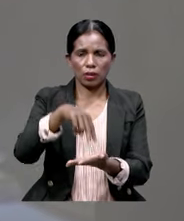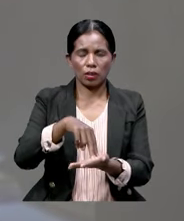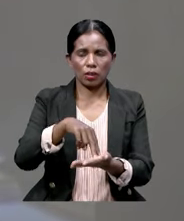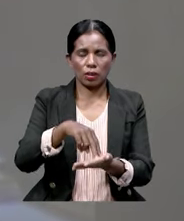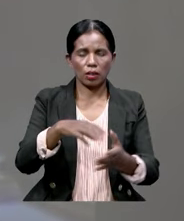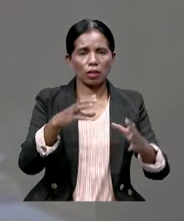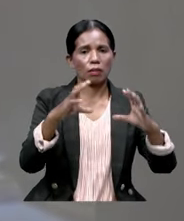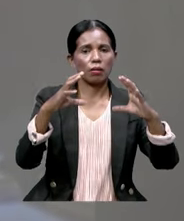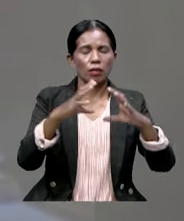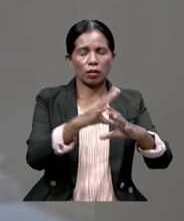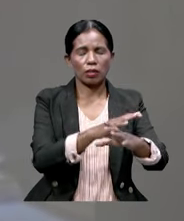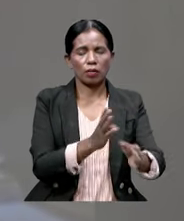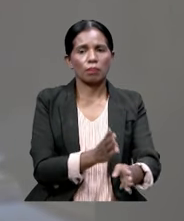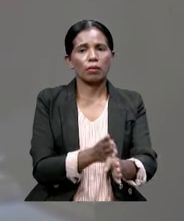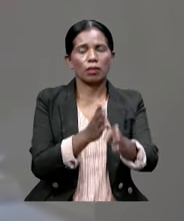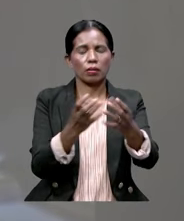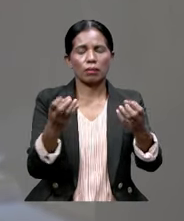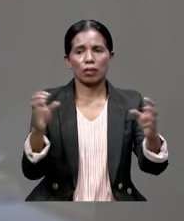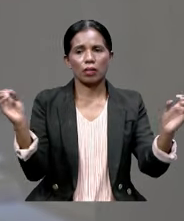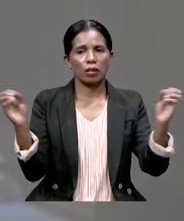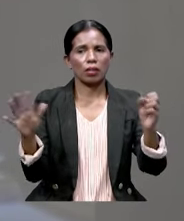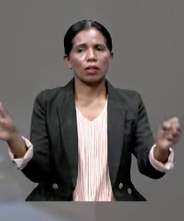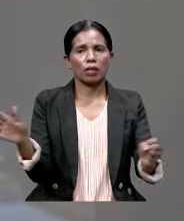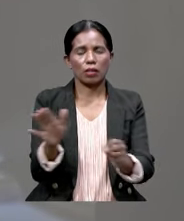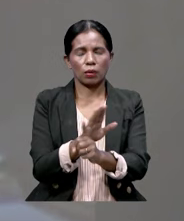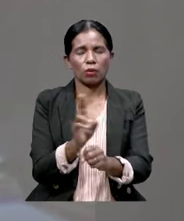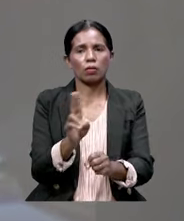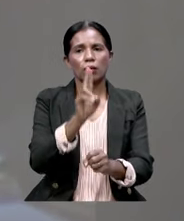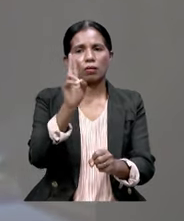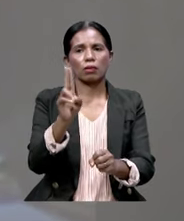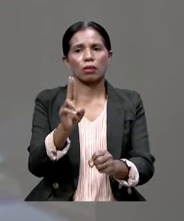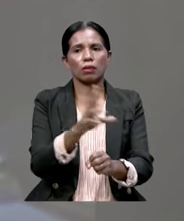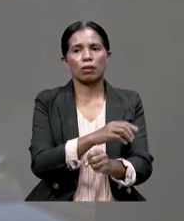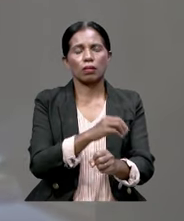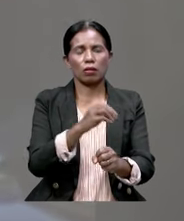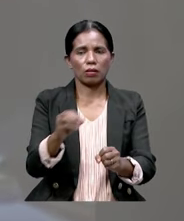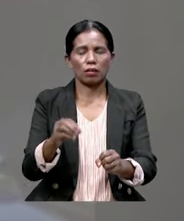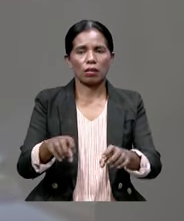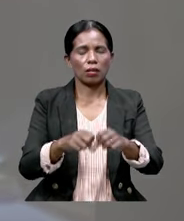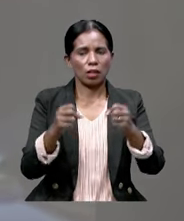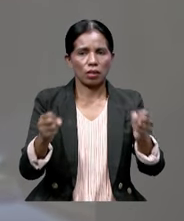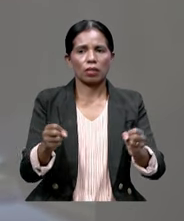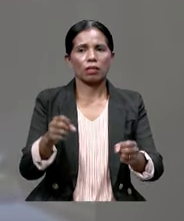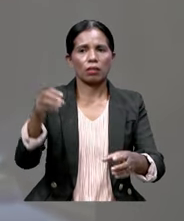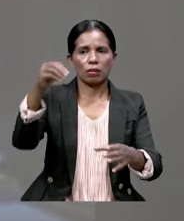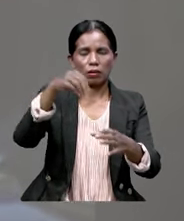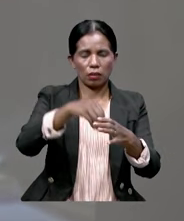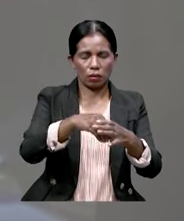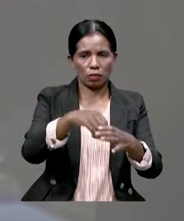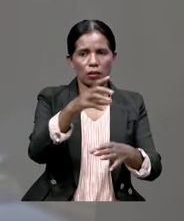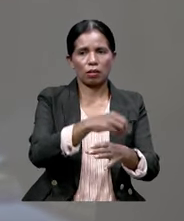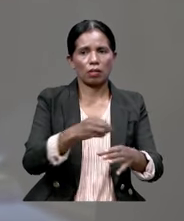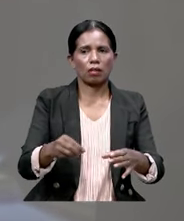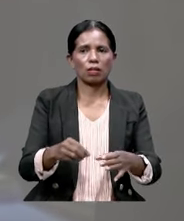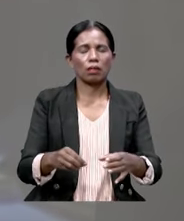Bronjon e Rainar, Bronjon Barak Maklak, na konu ho uja fali aspal nebe at onan hori ense fali ba Bronjon